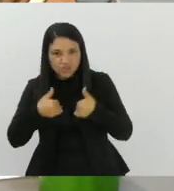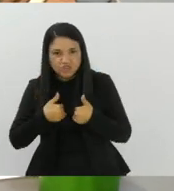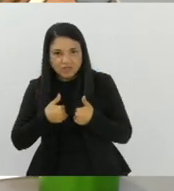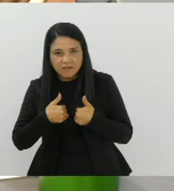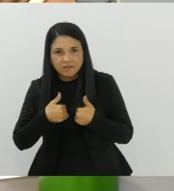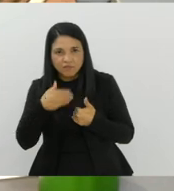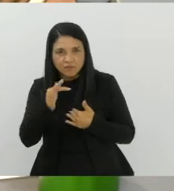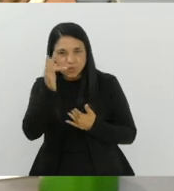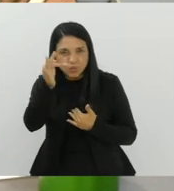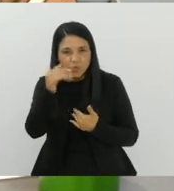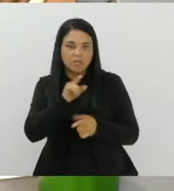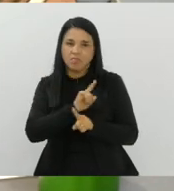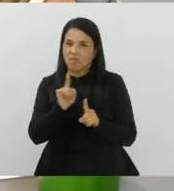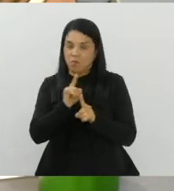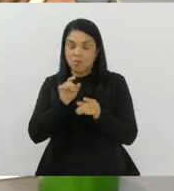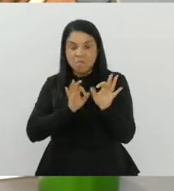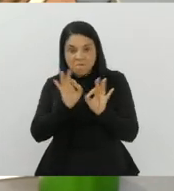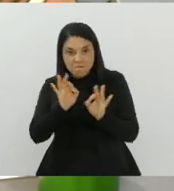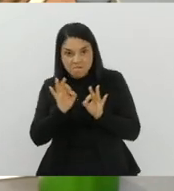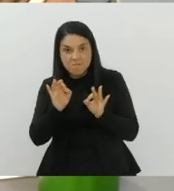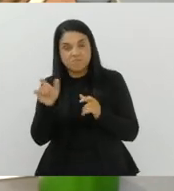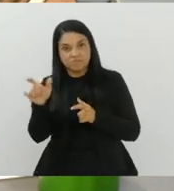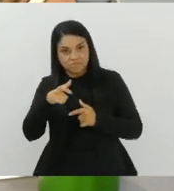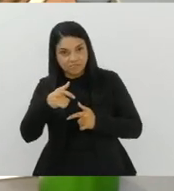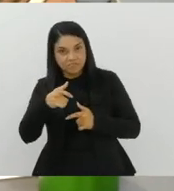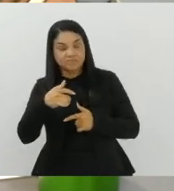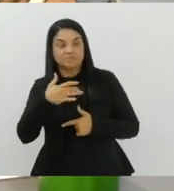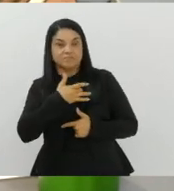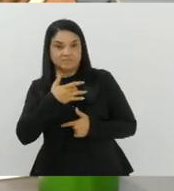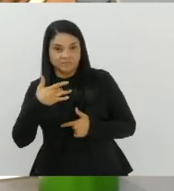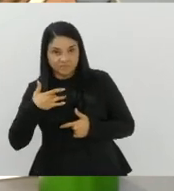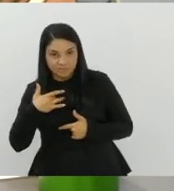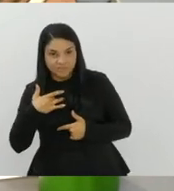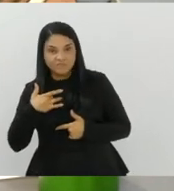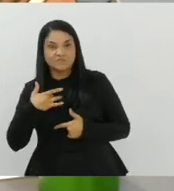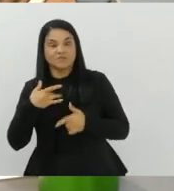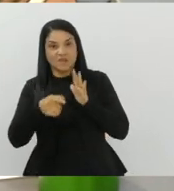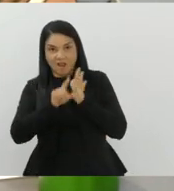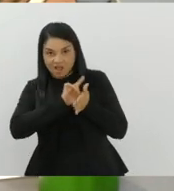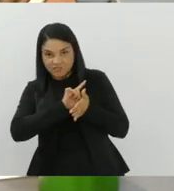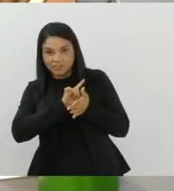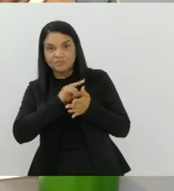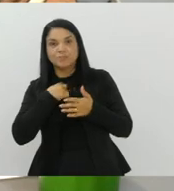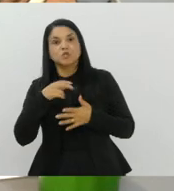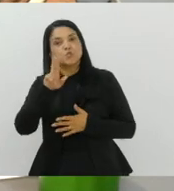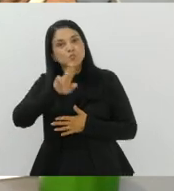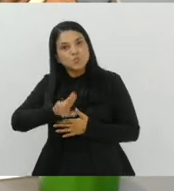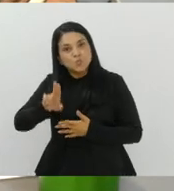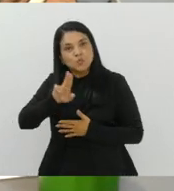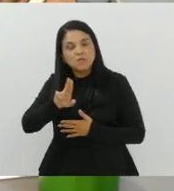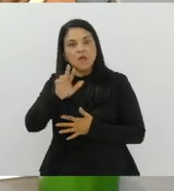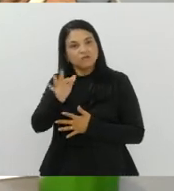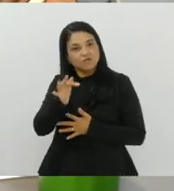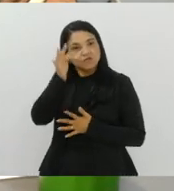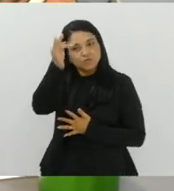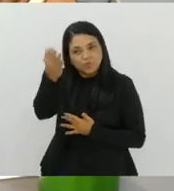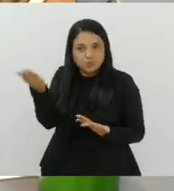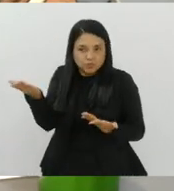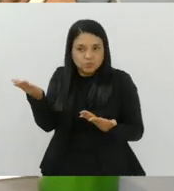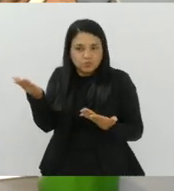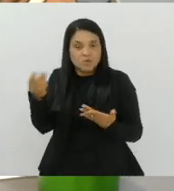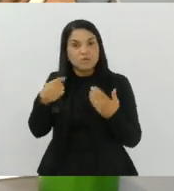A gente, quando faz o plano de saúde, é para que, caso haja uma necessidade, a gente utilize esse plano. Então, quando a pessoa, na